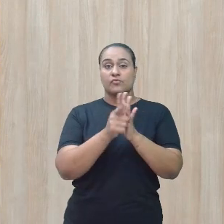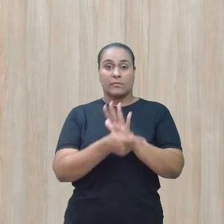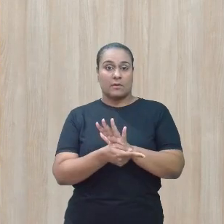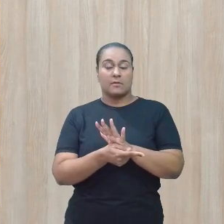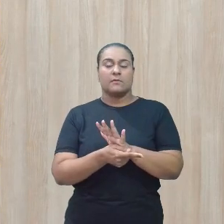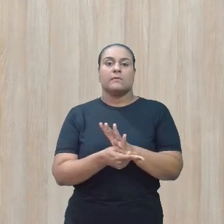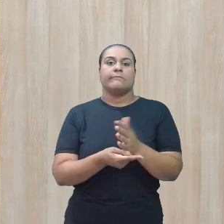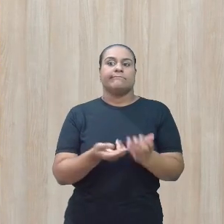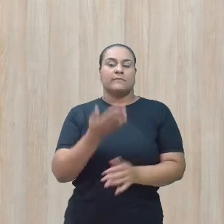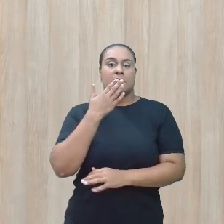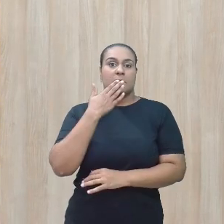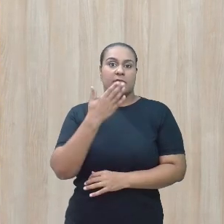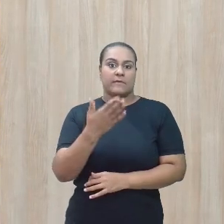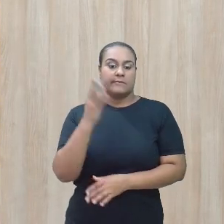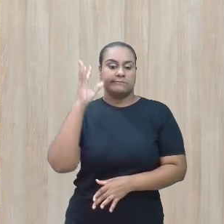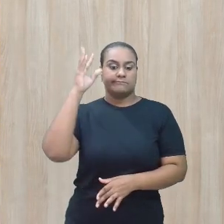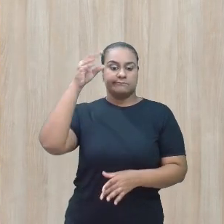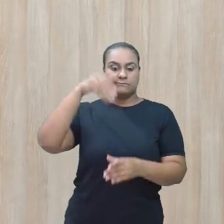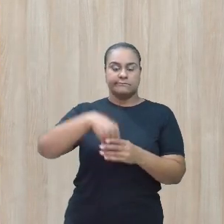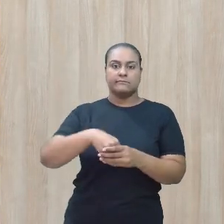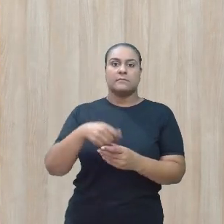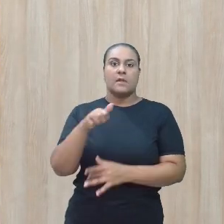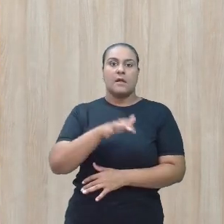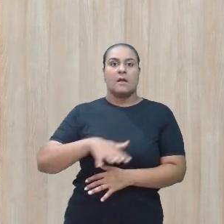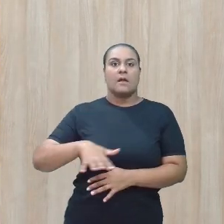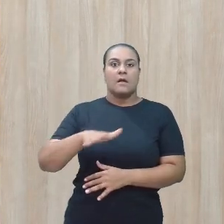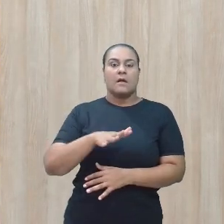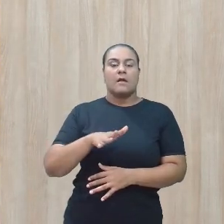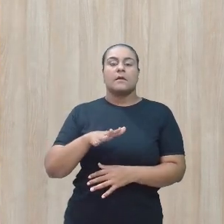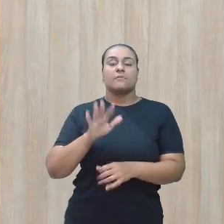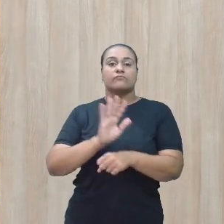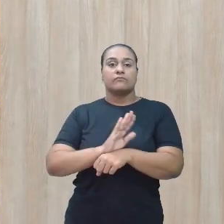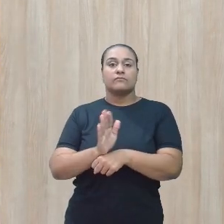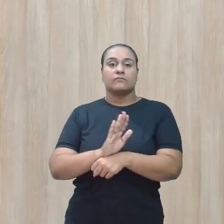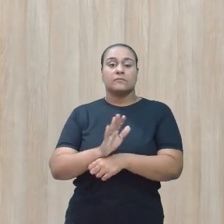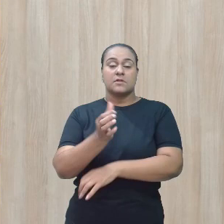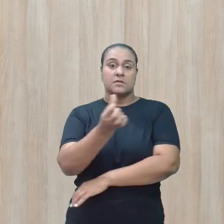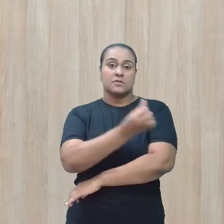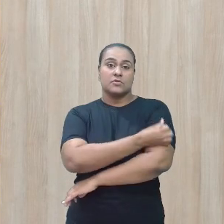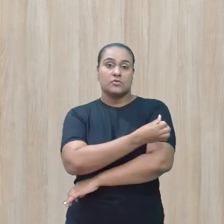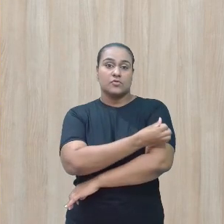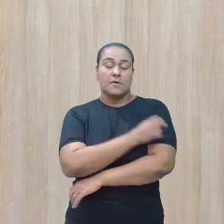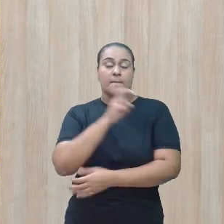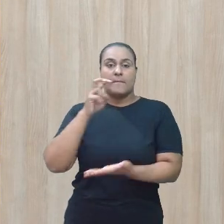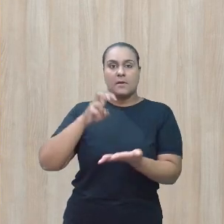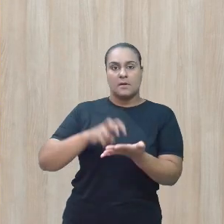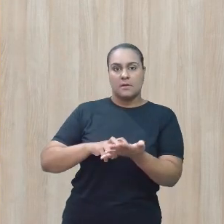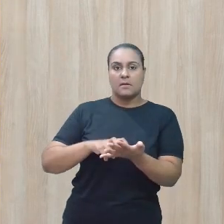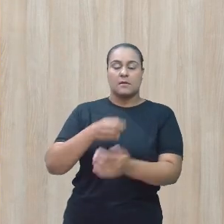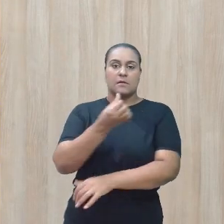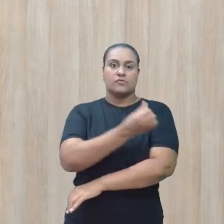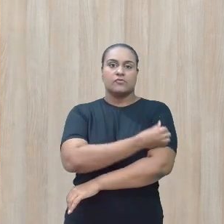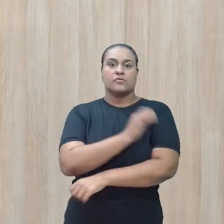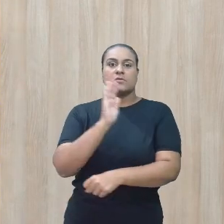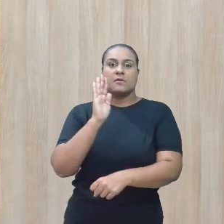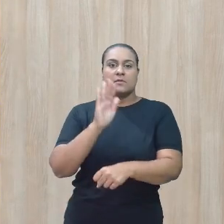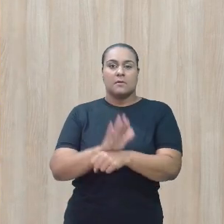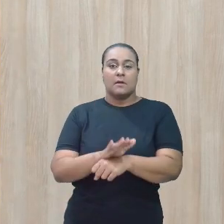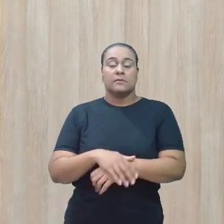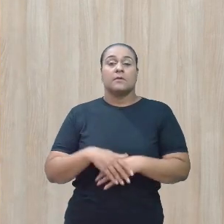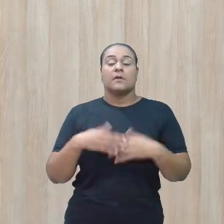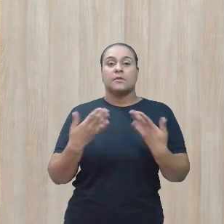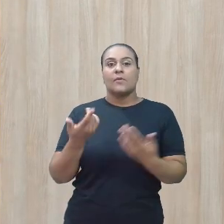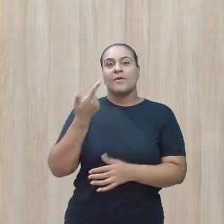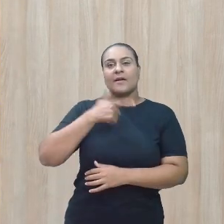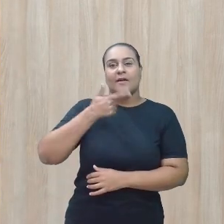dentro dessa área de filmes. E aqui eu tenho o sexto ano da manhã e sexto ano da tarde com os gêneros de comédia,